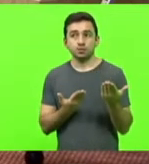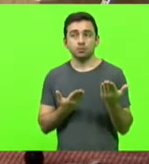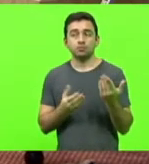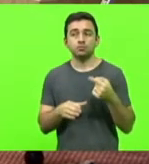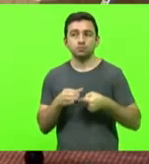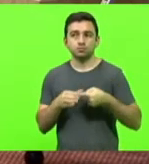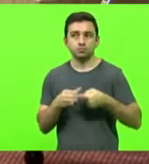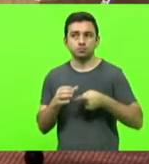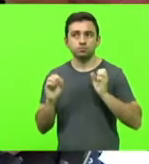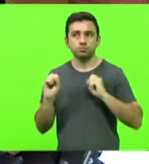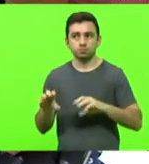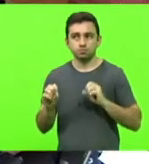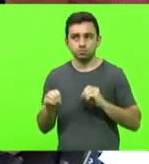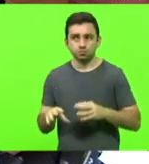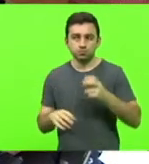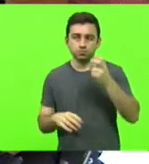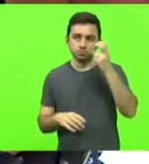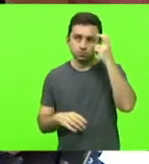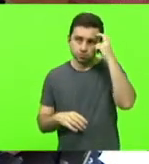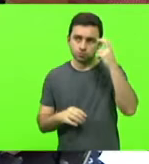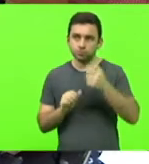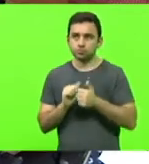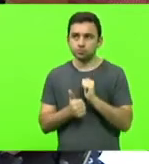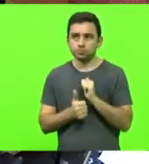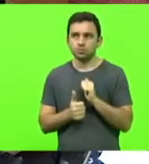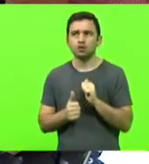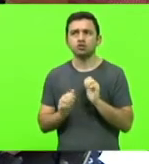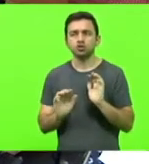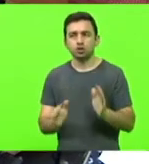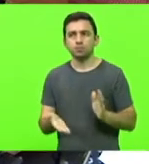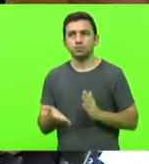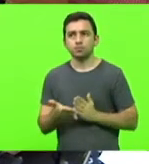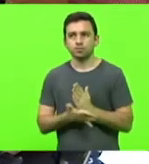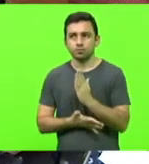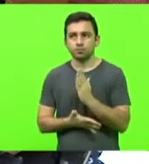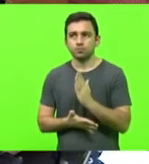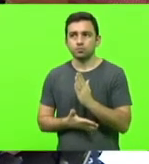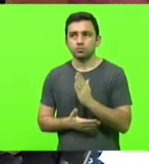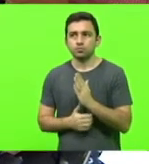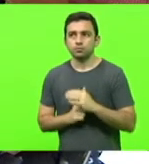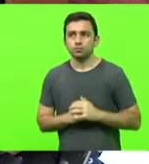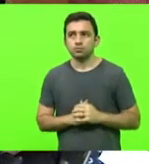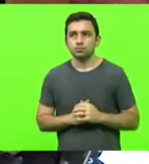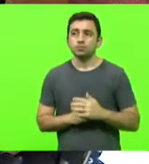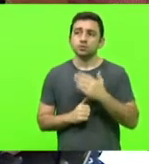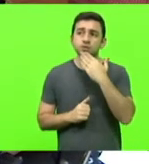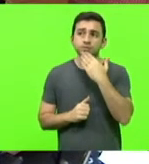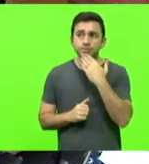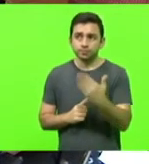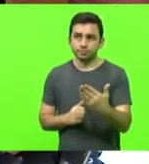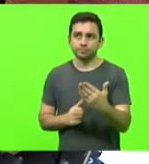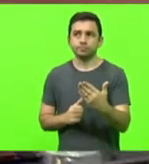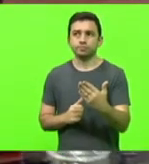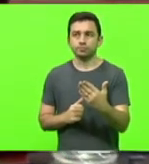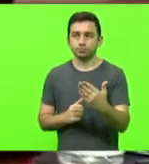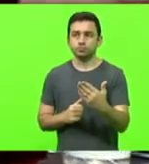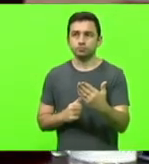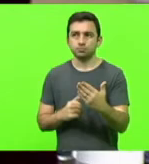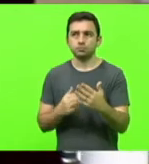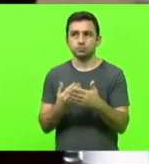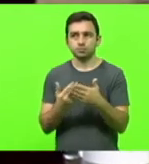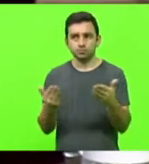de Educação, Cultura e Desporto, e que foi aprovado, fazendo essa solicitação às